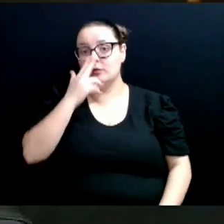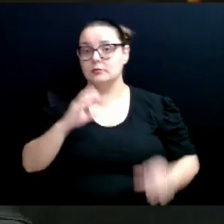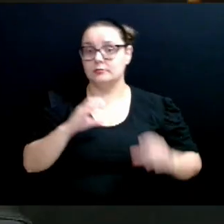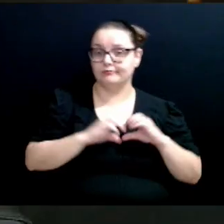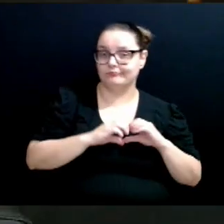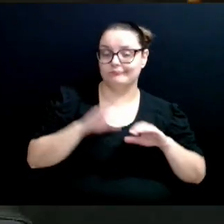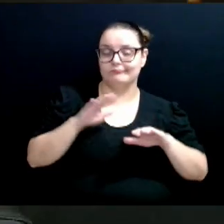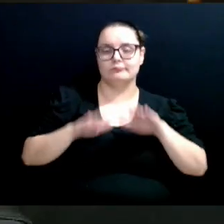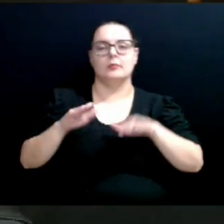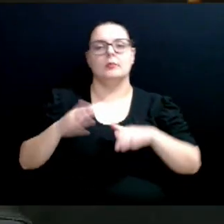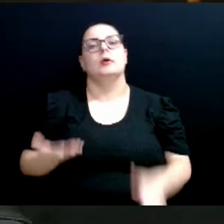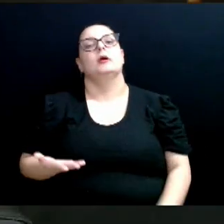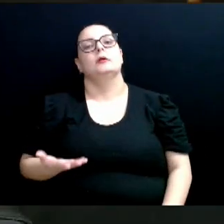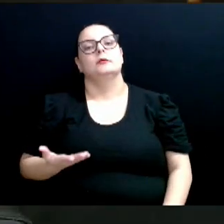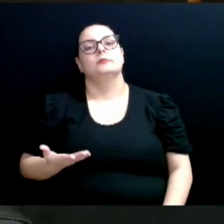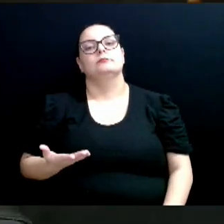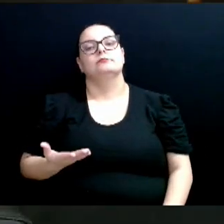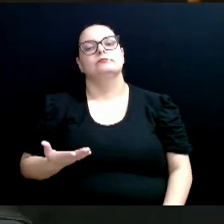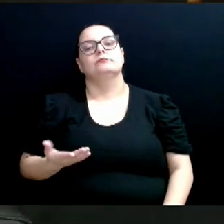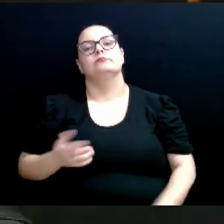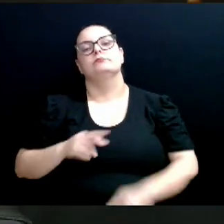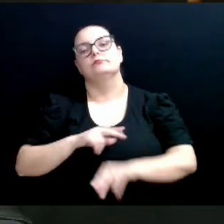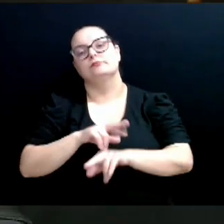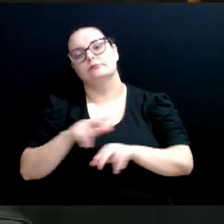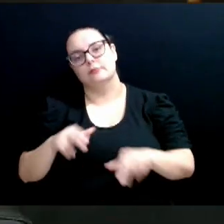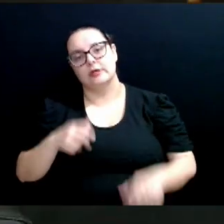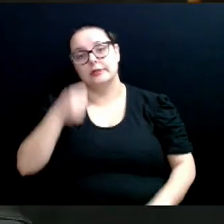abre espaço para abusos, né? Então vamos lá.